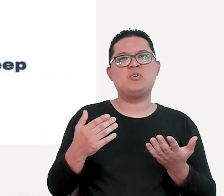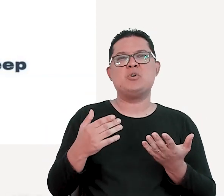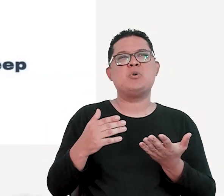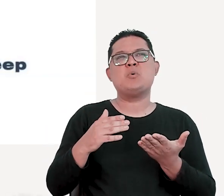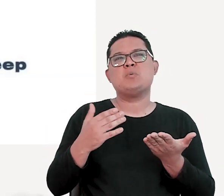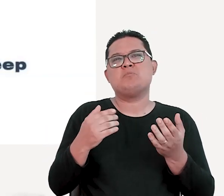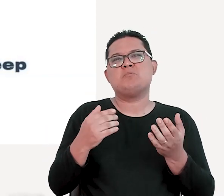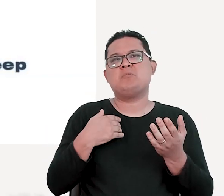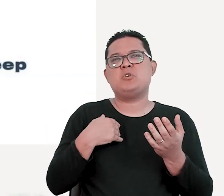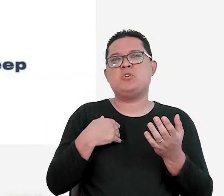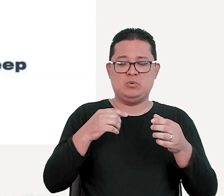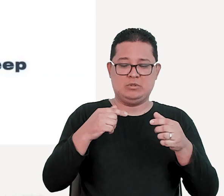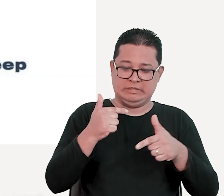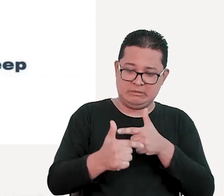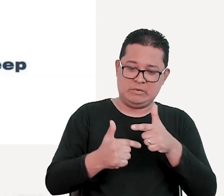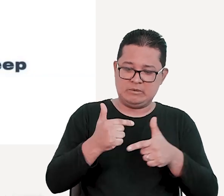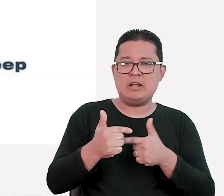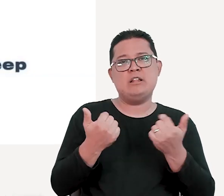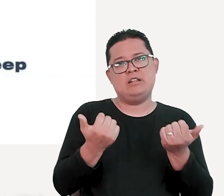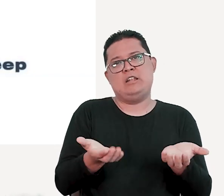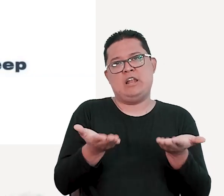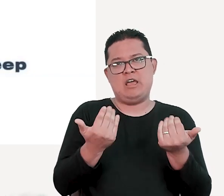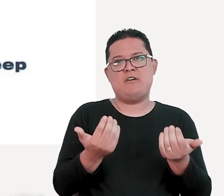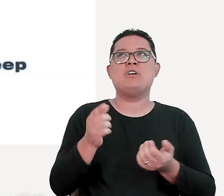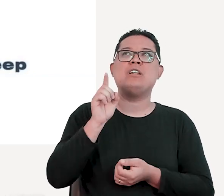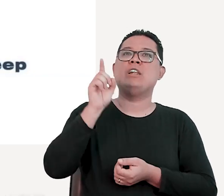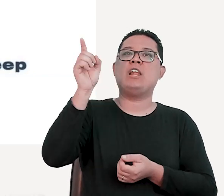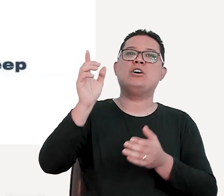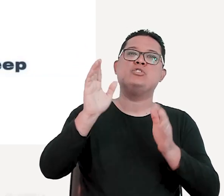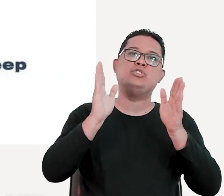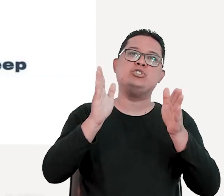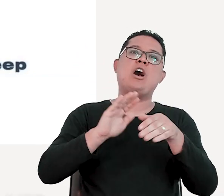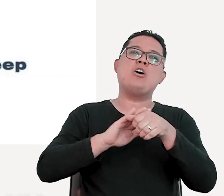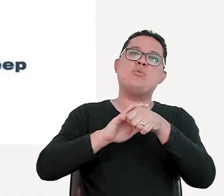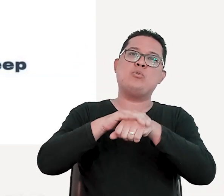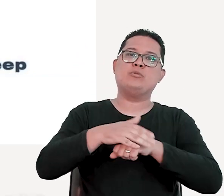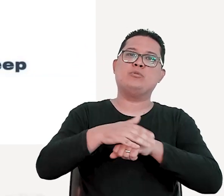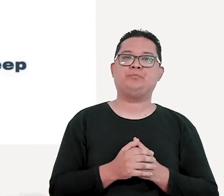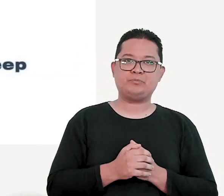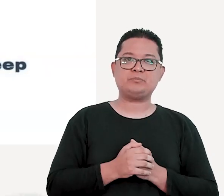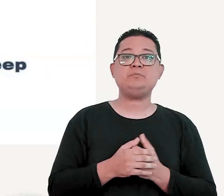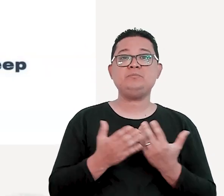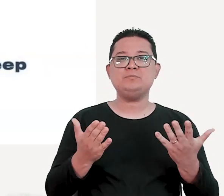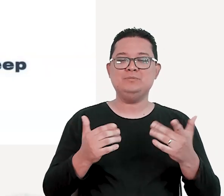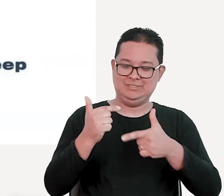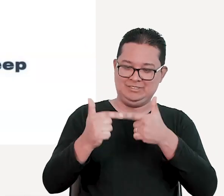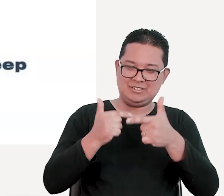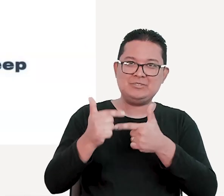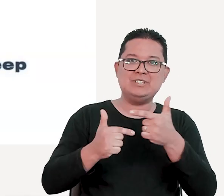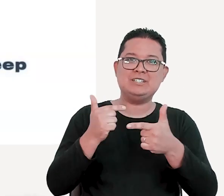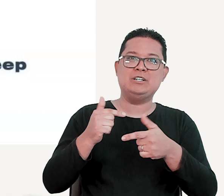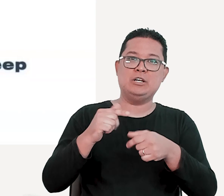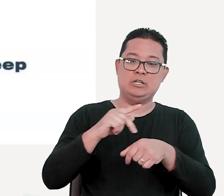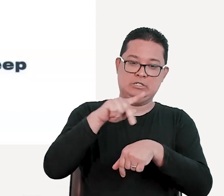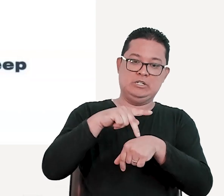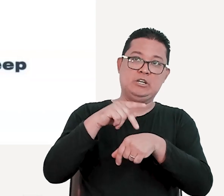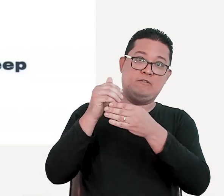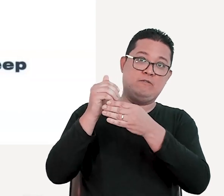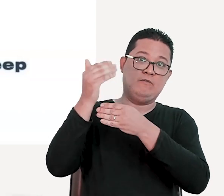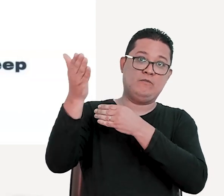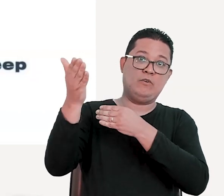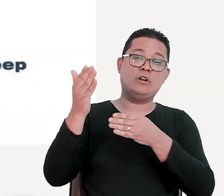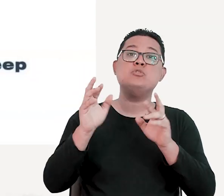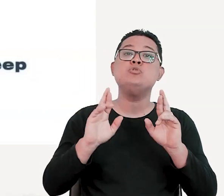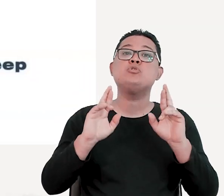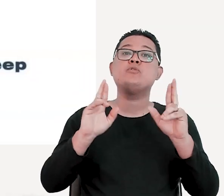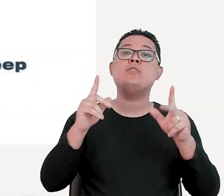dúvida, mas trabalhar para fora é um esquema diferente, porque eles prezam muito pelo seu horário, pela